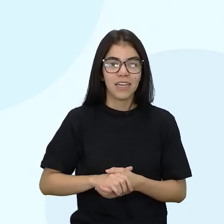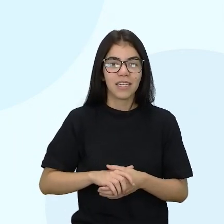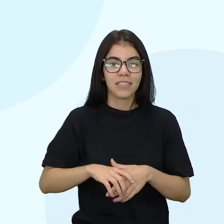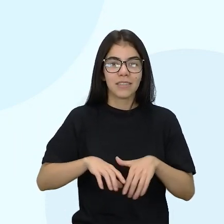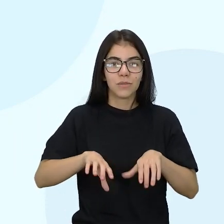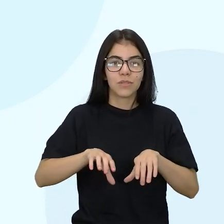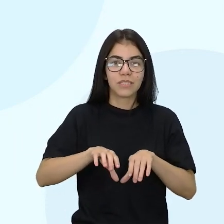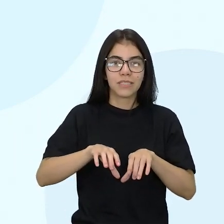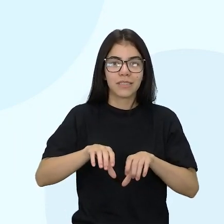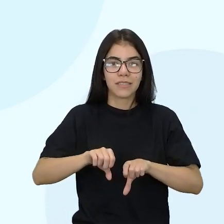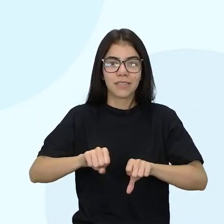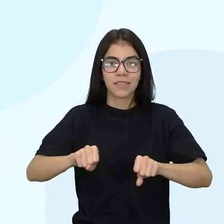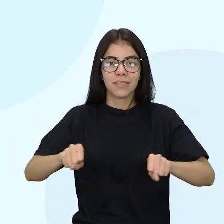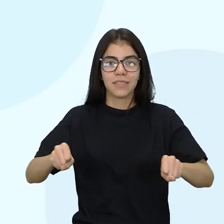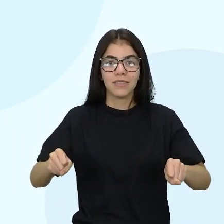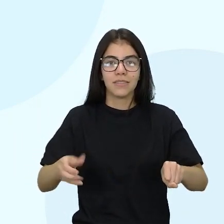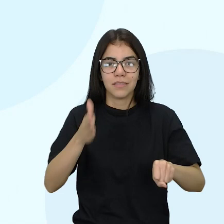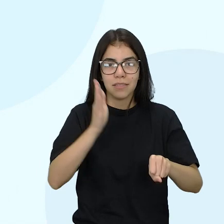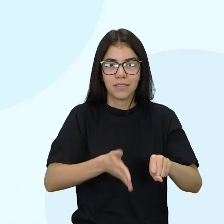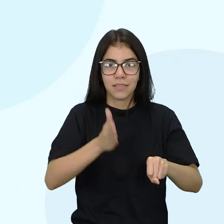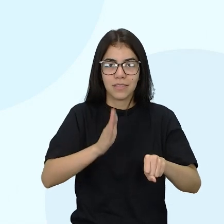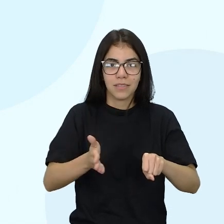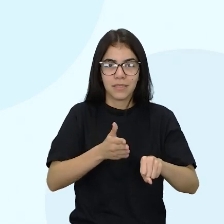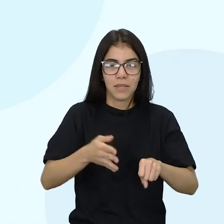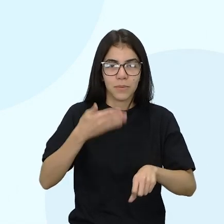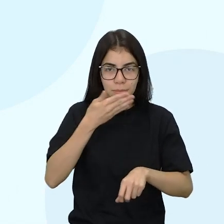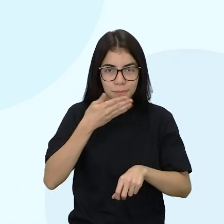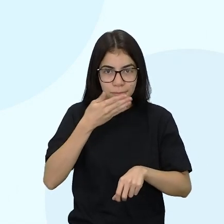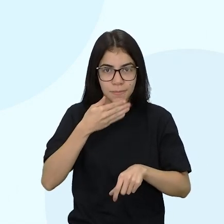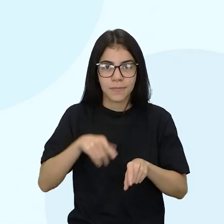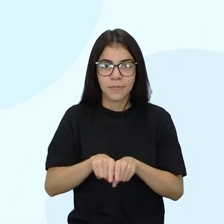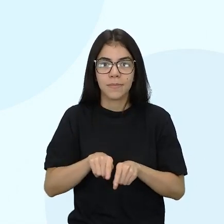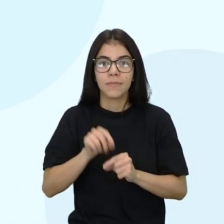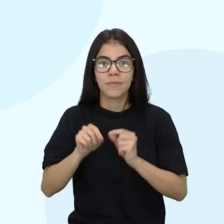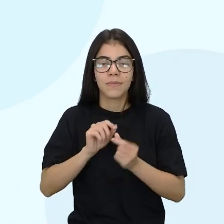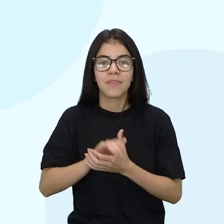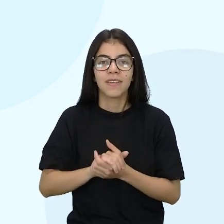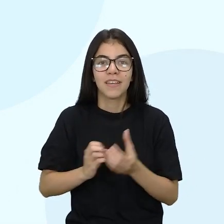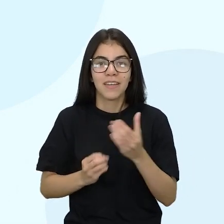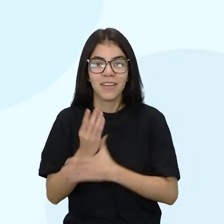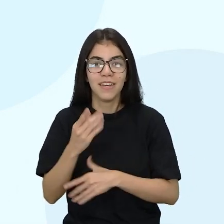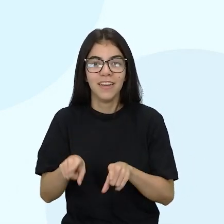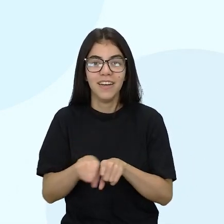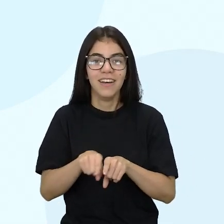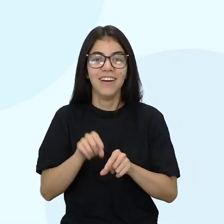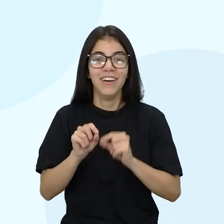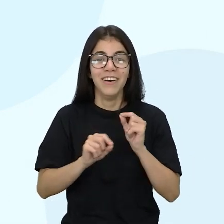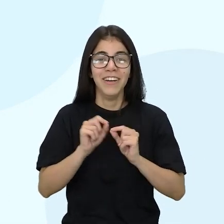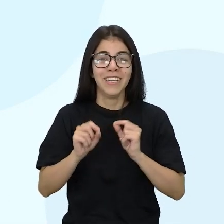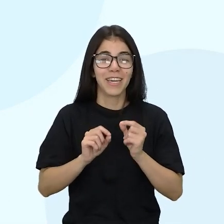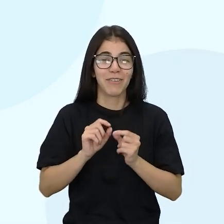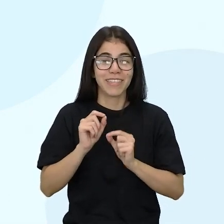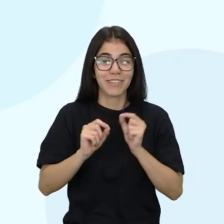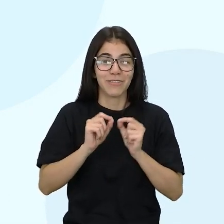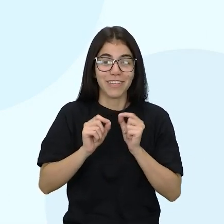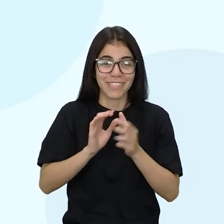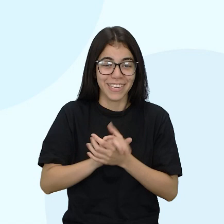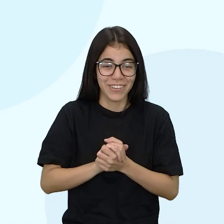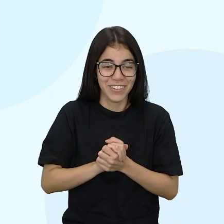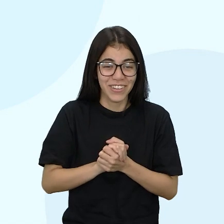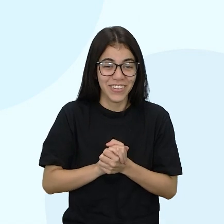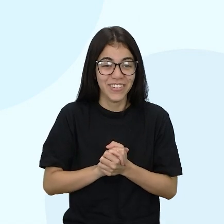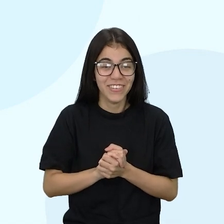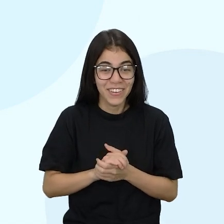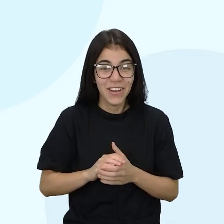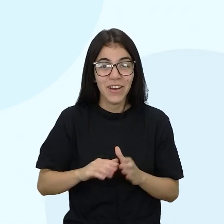fazendo fazendas e pequenas propriedades para formar pequenos vilarejos chamados